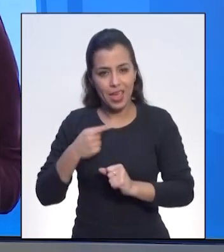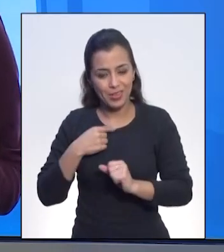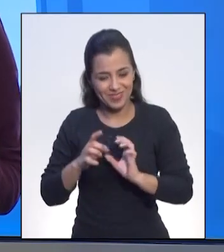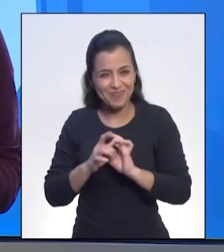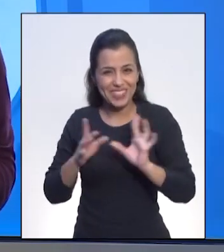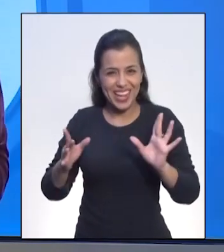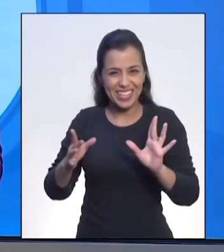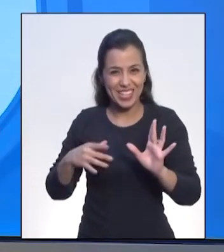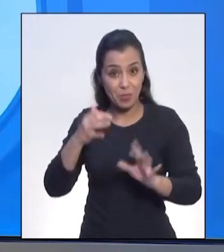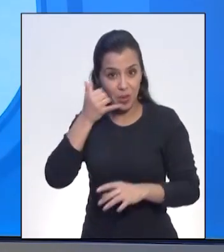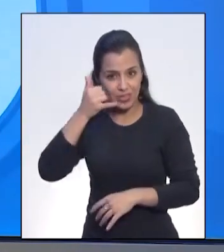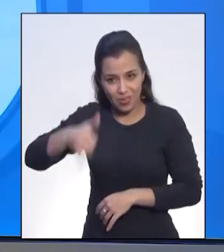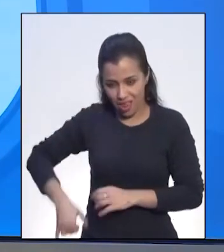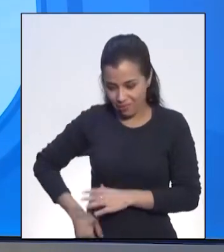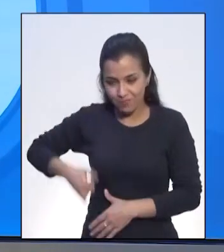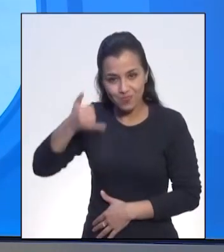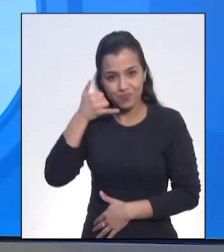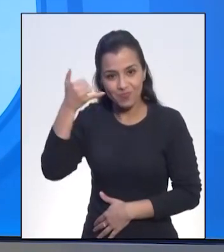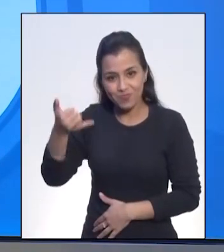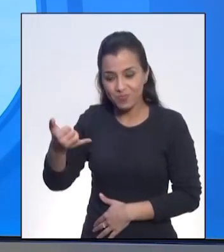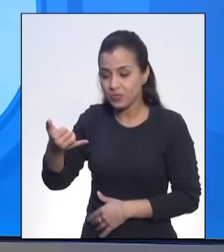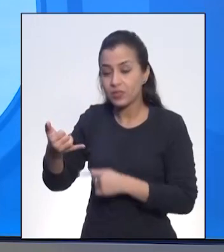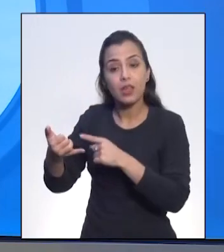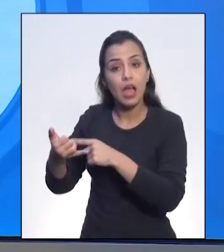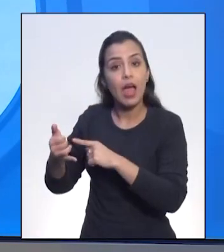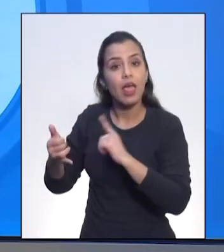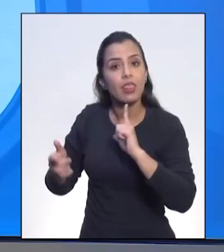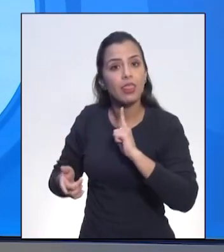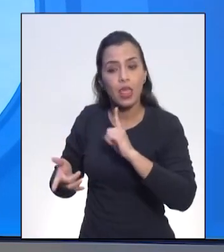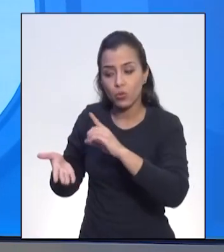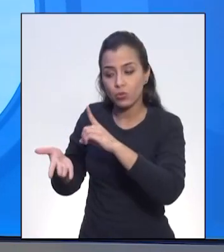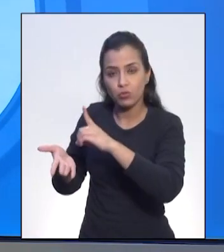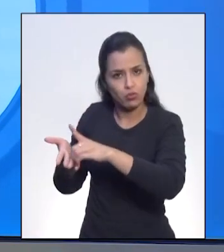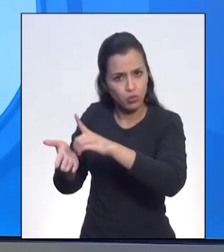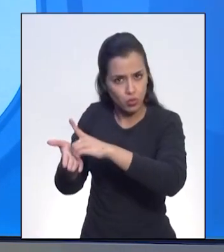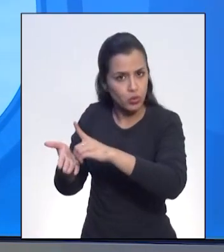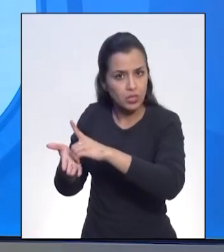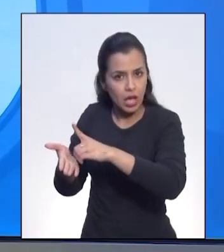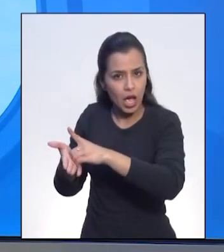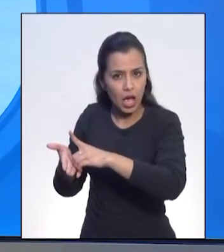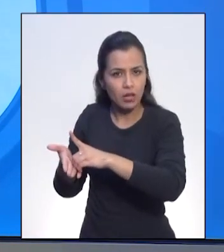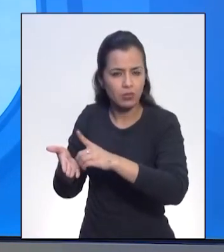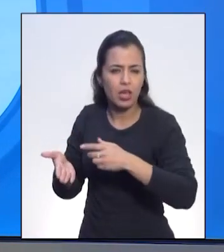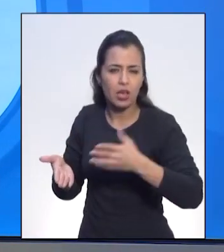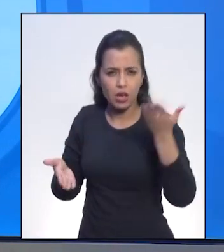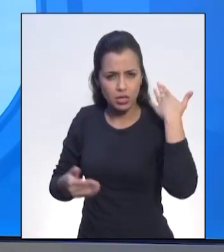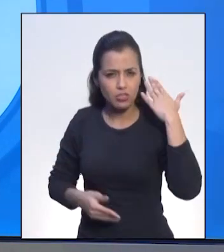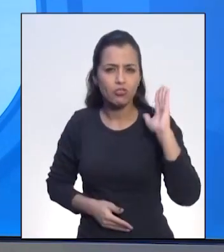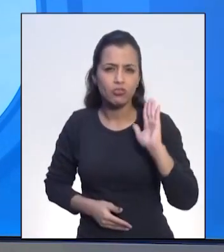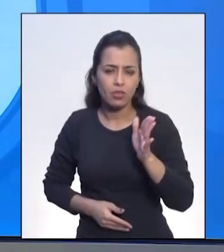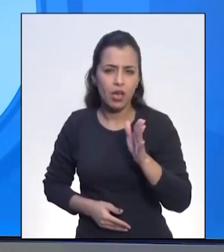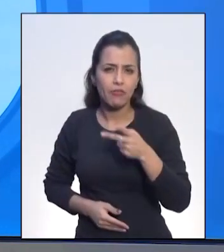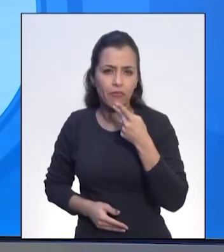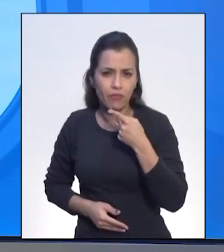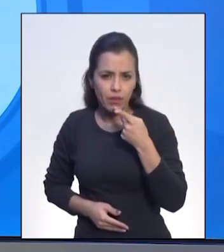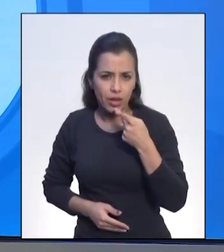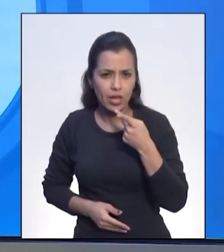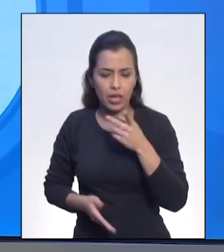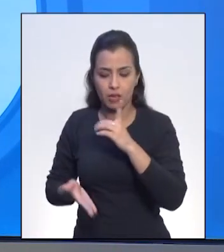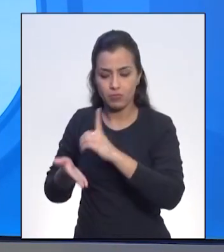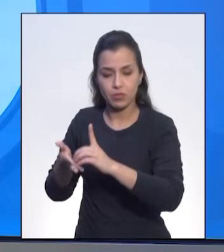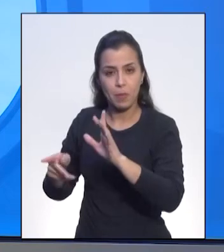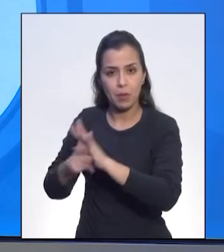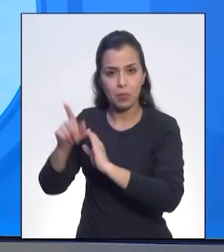pegar aqui no meu aparelho de celular. Existe um dicionário, que eu já comentei com vocês algumas vezes, que é o dicionário do